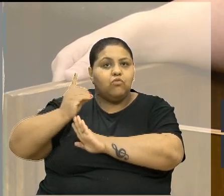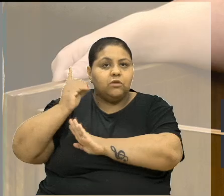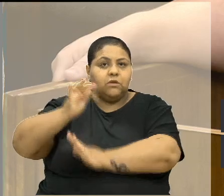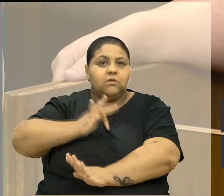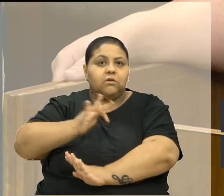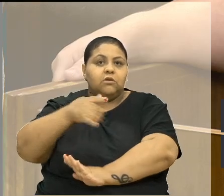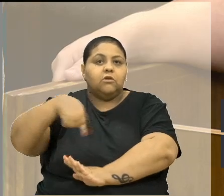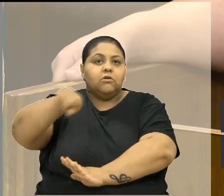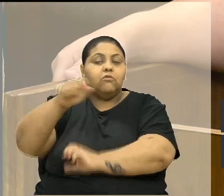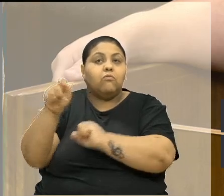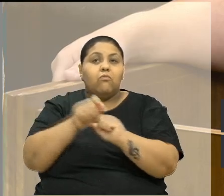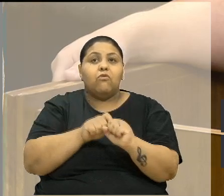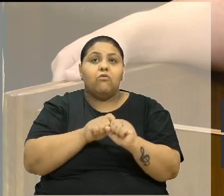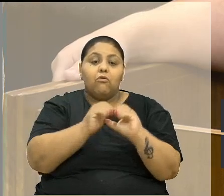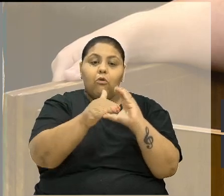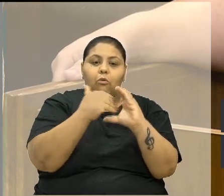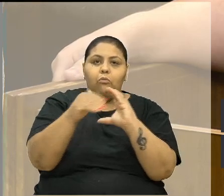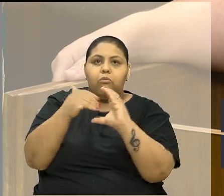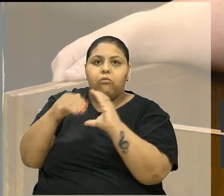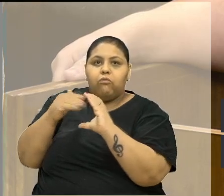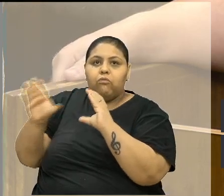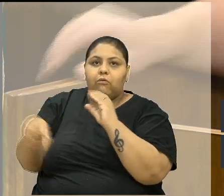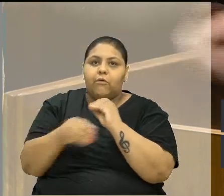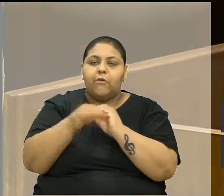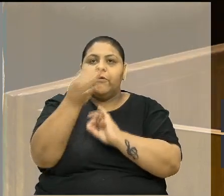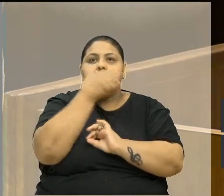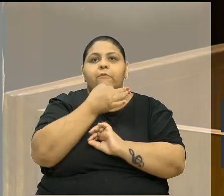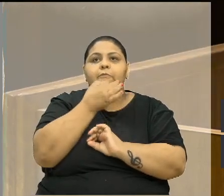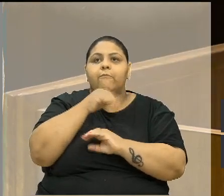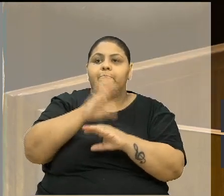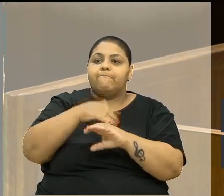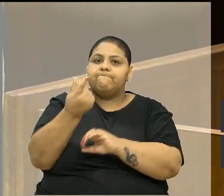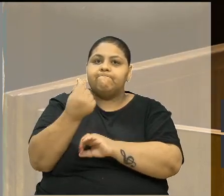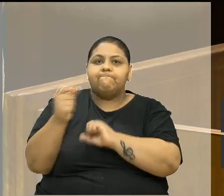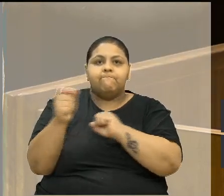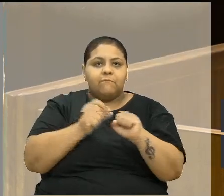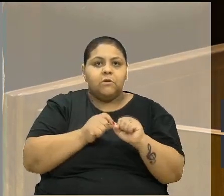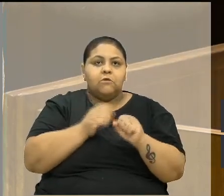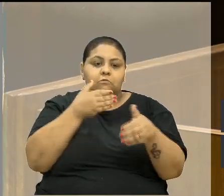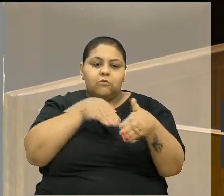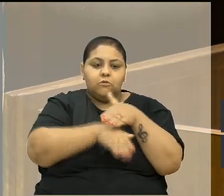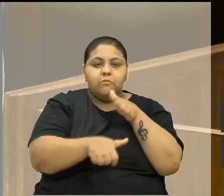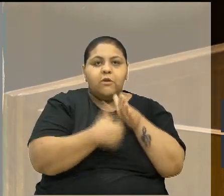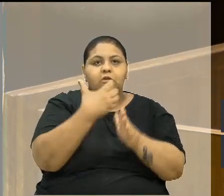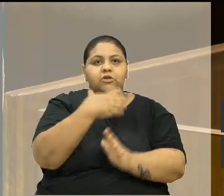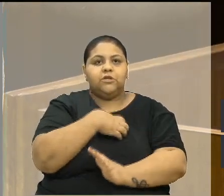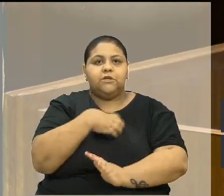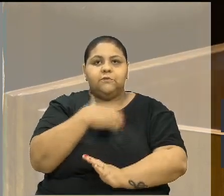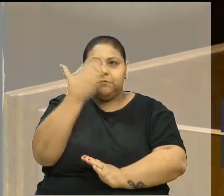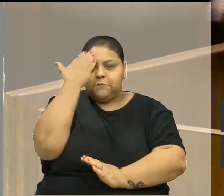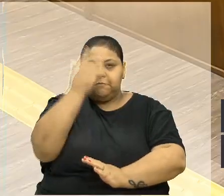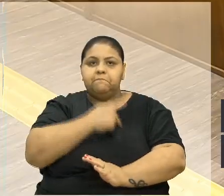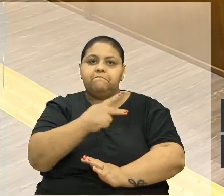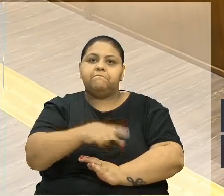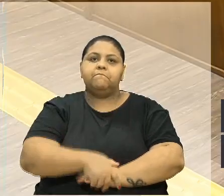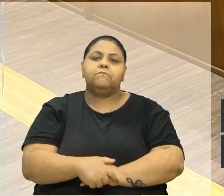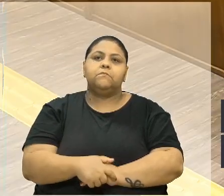para que a gente possa trazer mais emendas para Caxias, mais dinheiro, mas que possa ser aplicado da melhor forma possível. Obrigado, presidente.